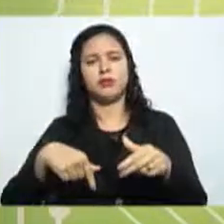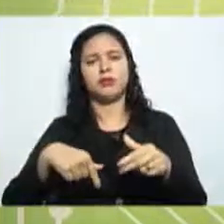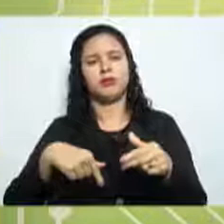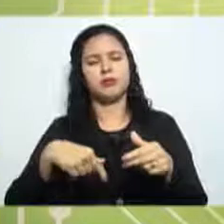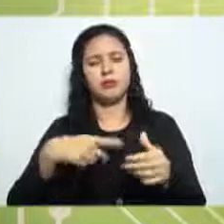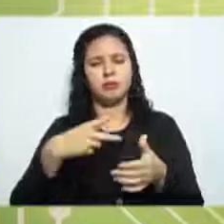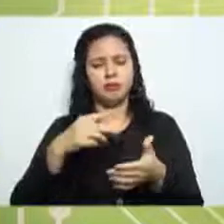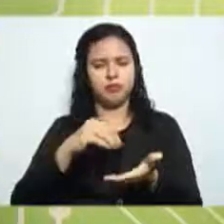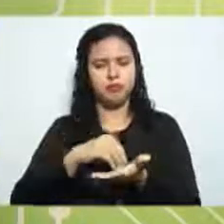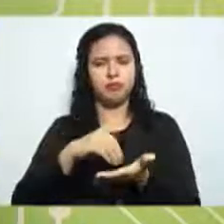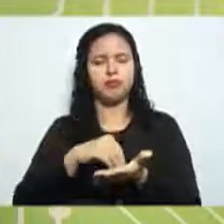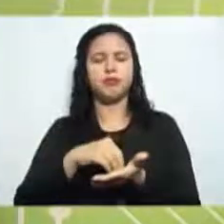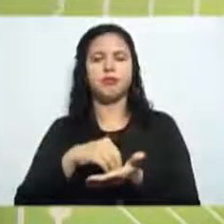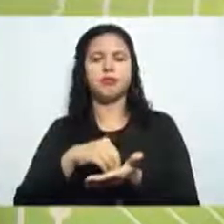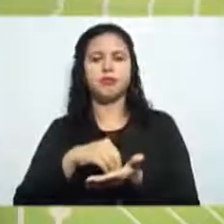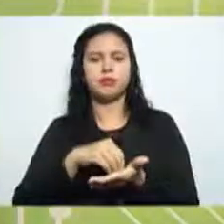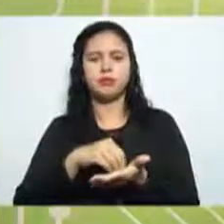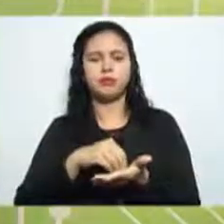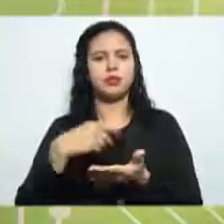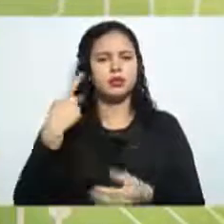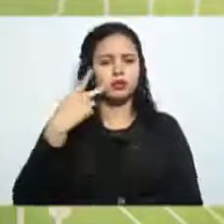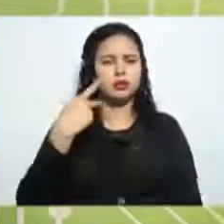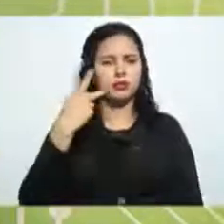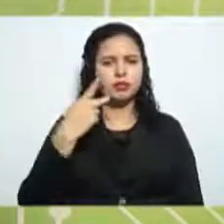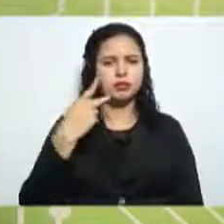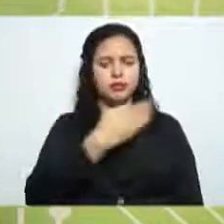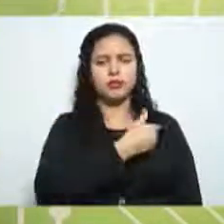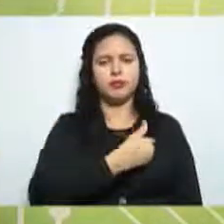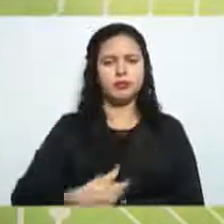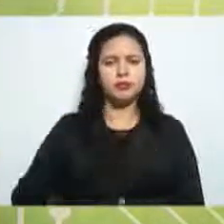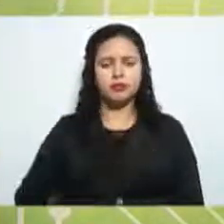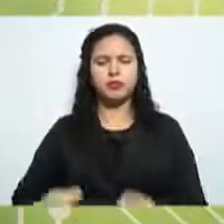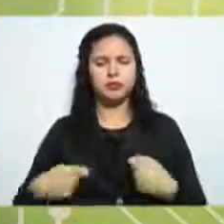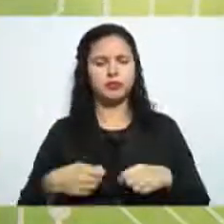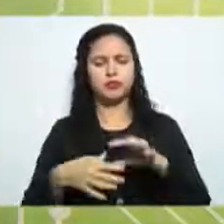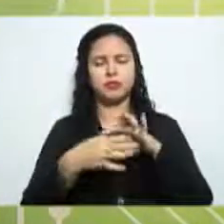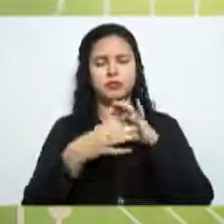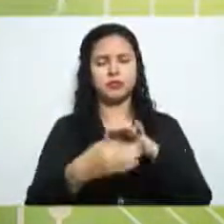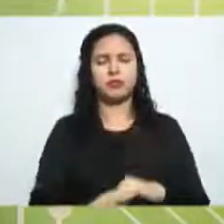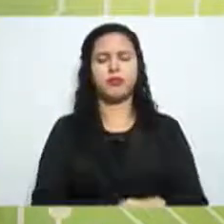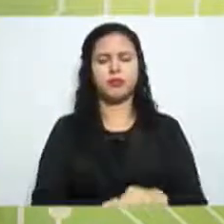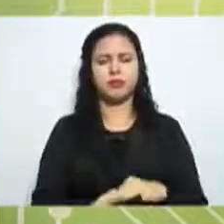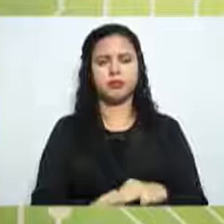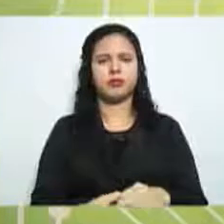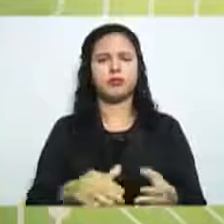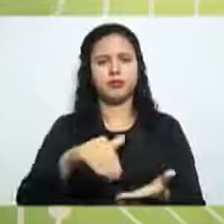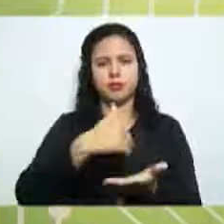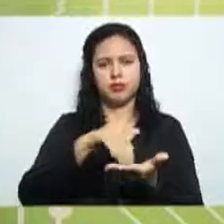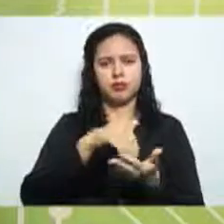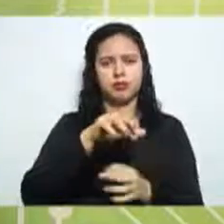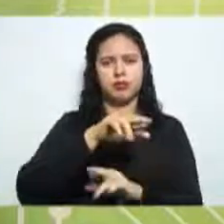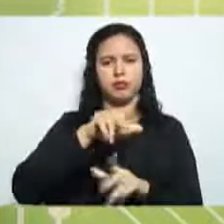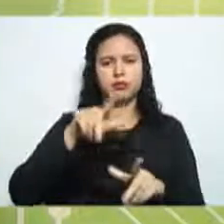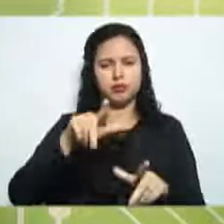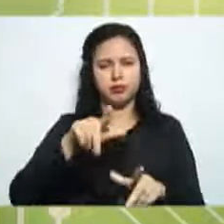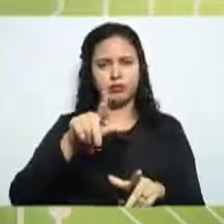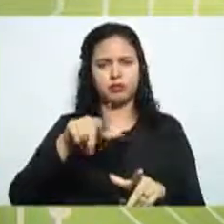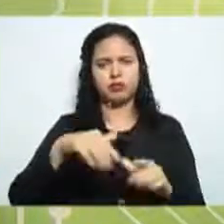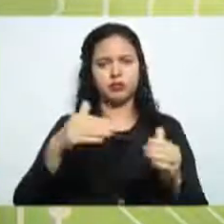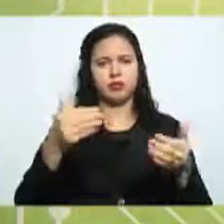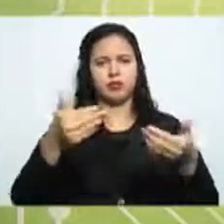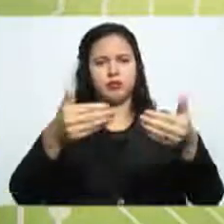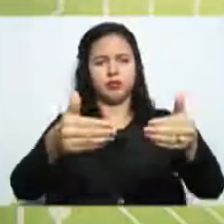públicas. A política pública ela existe para ela amarrar as ações, principalmente quando a gente fala de secretarias diferentes, ministérios diferentes